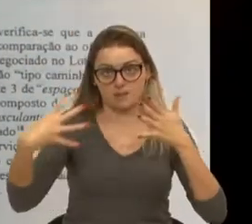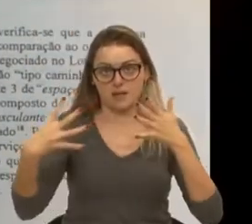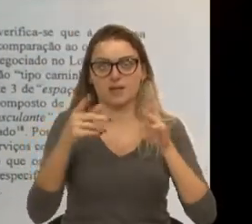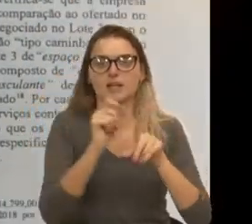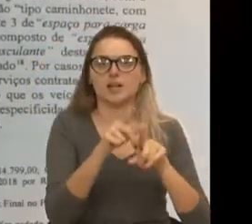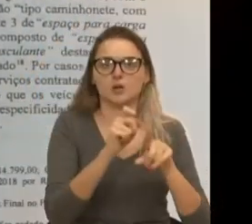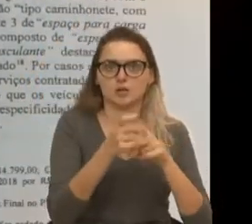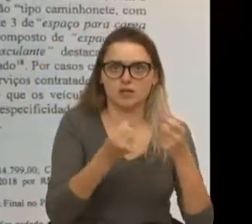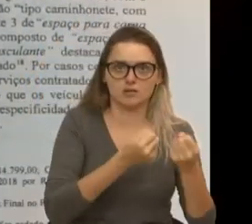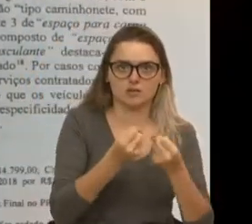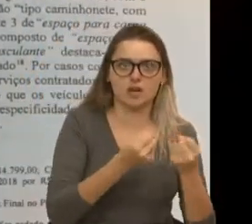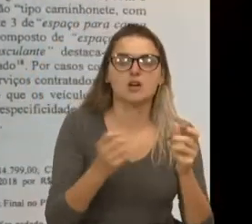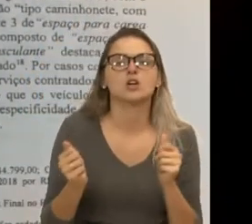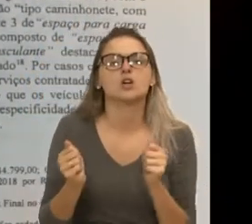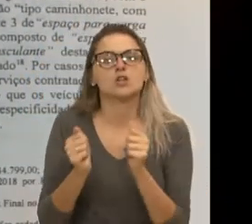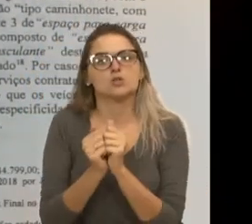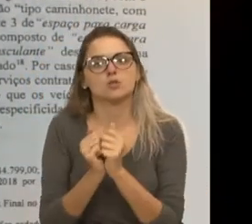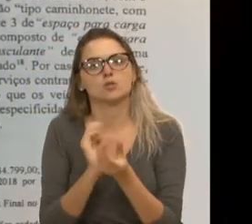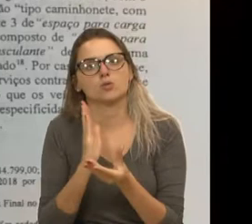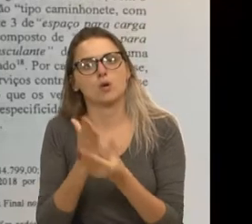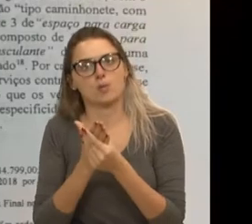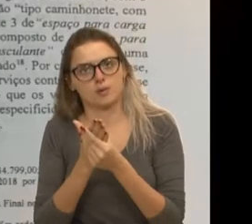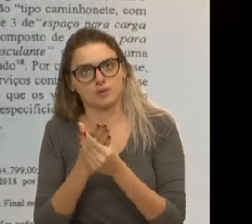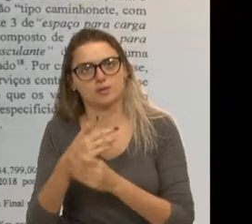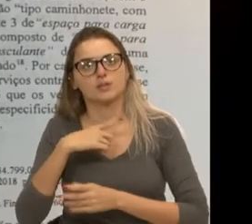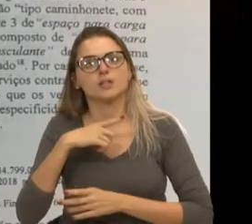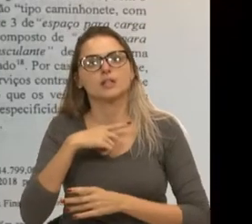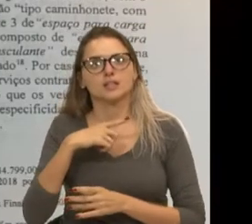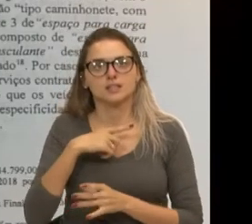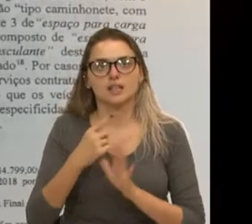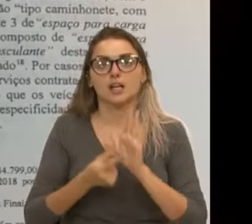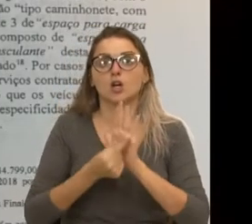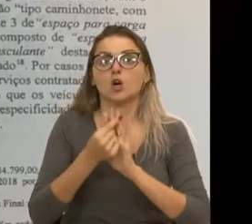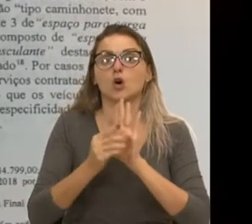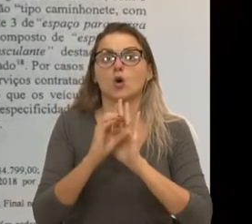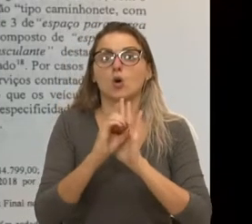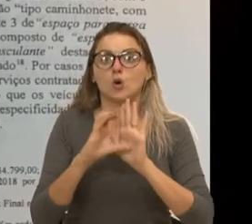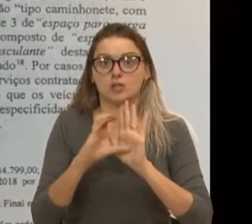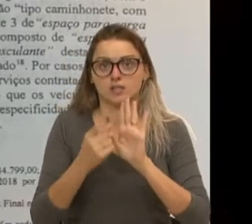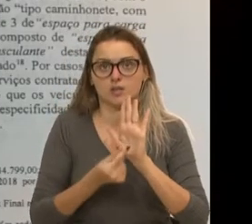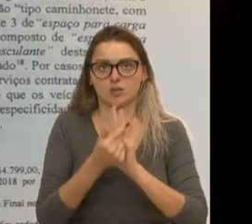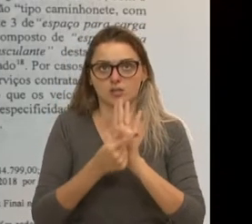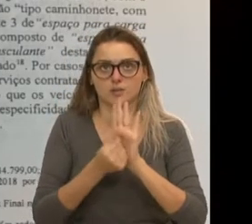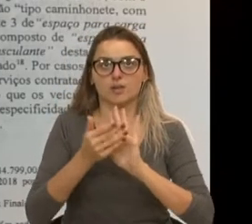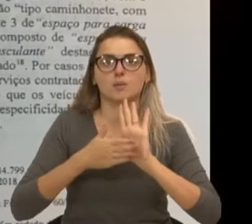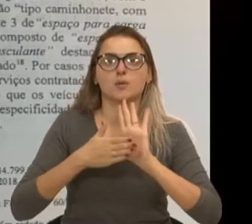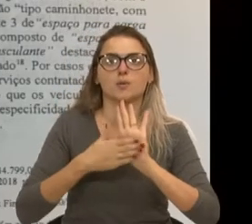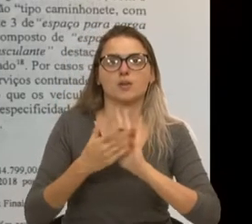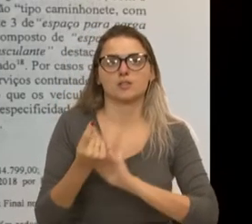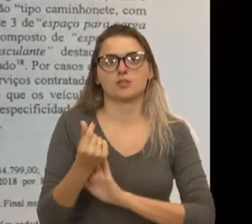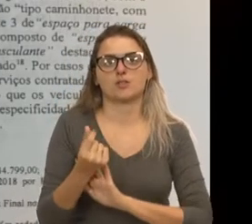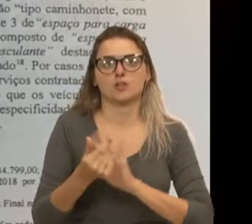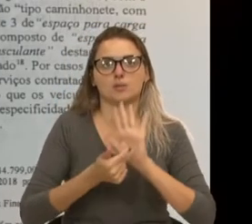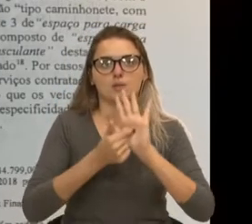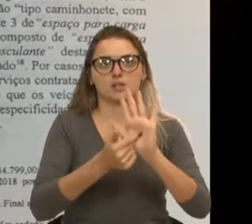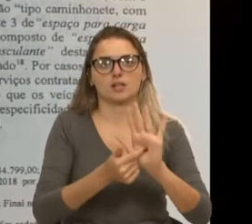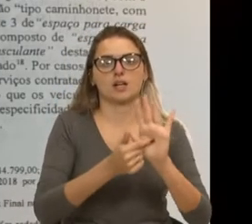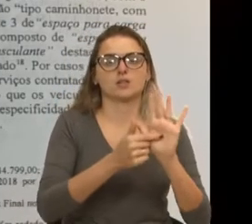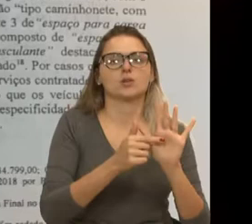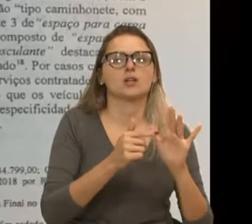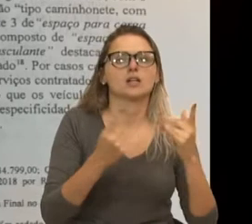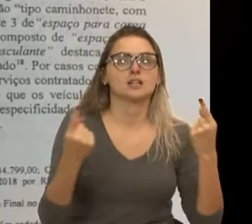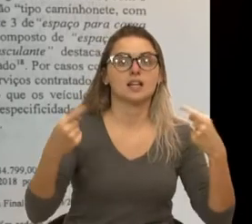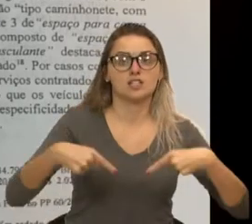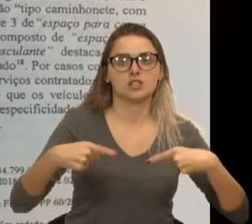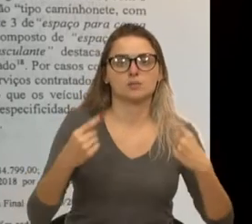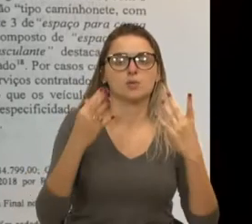locação de veículos juntada a esse processo, contempla como orçamento prévio as propostas de preços apresentadas no pregão presencial